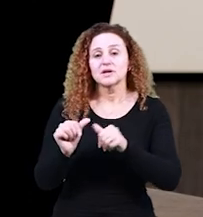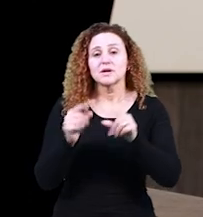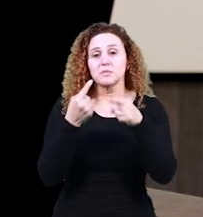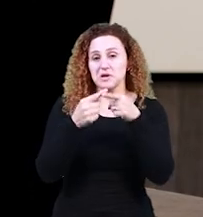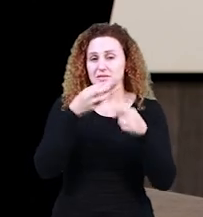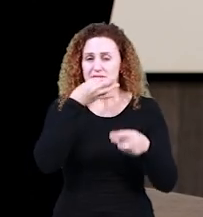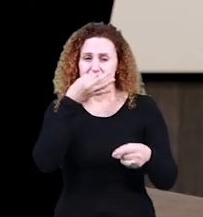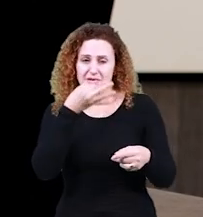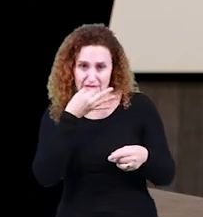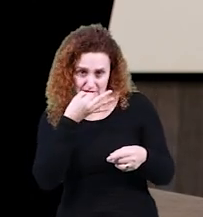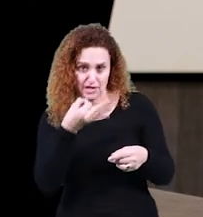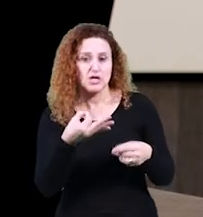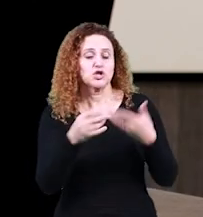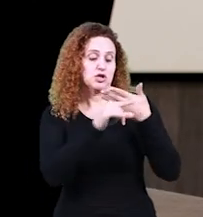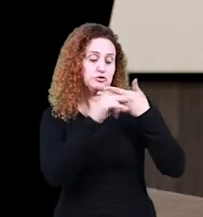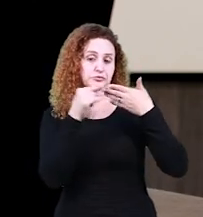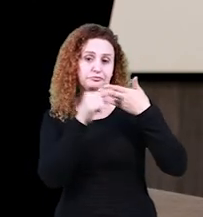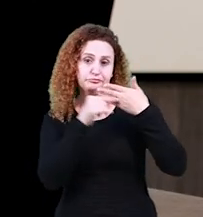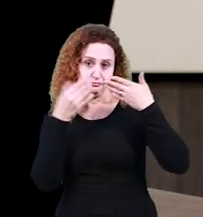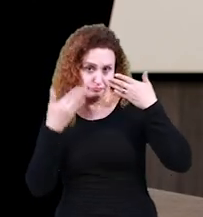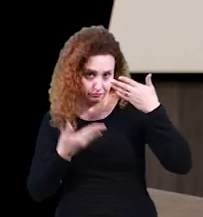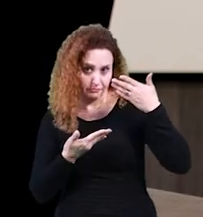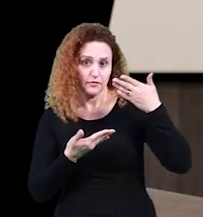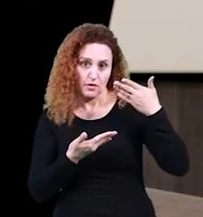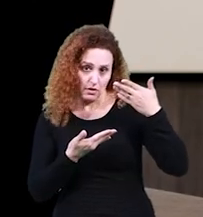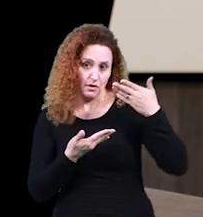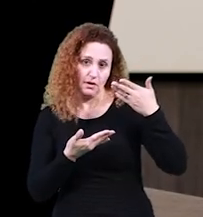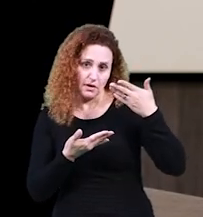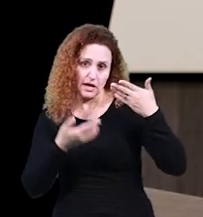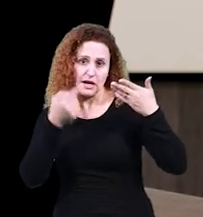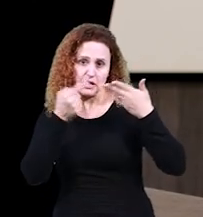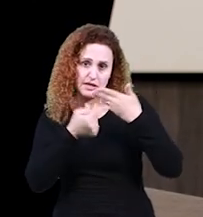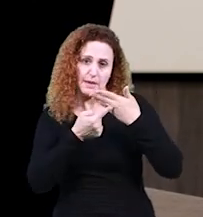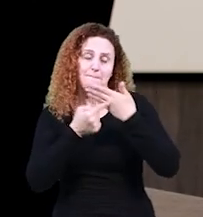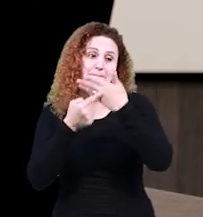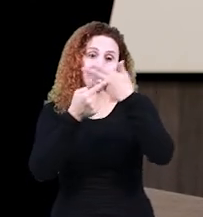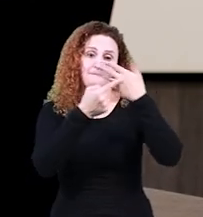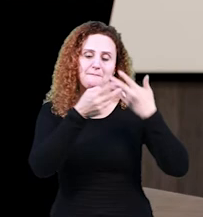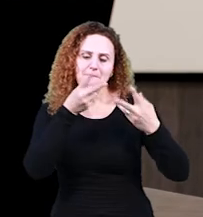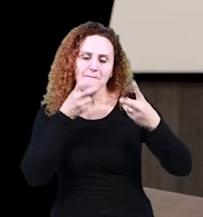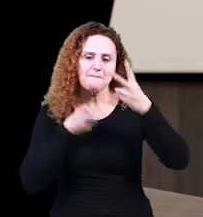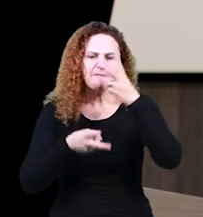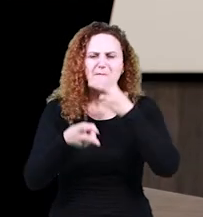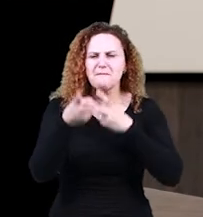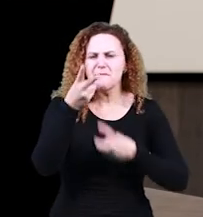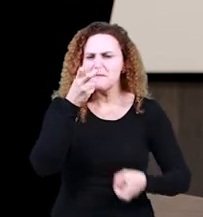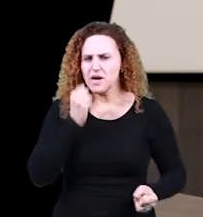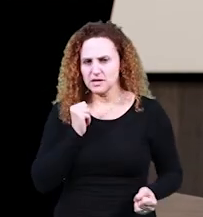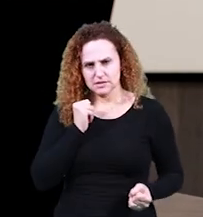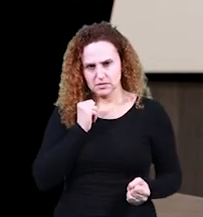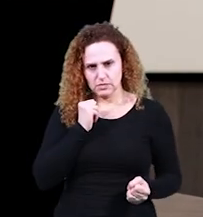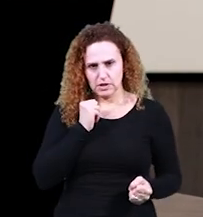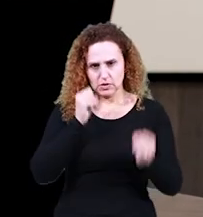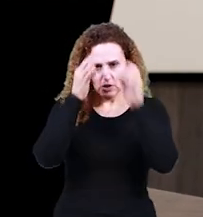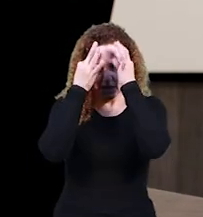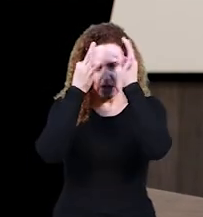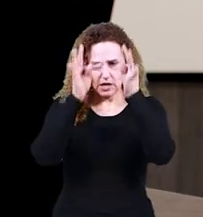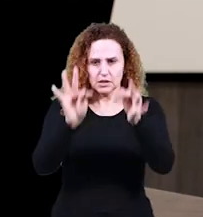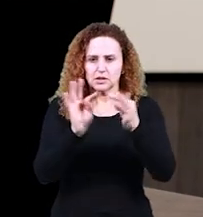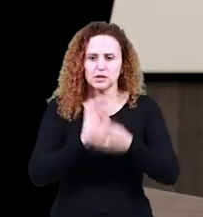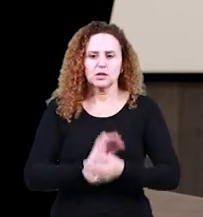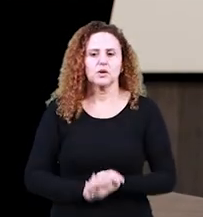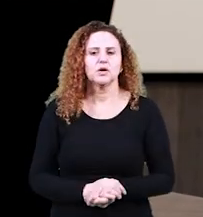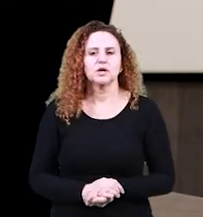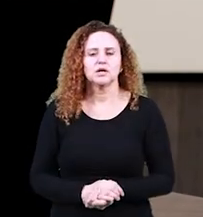das críticas que eram feitas a teoria do chomsky ele ia revendo a teoria e as colocando outros